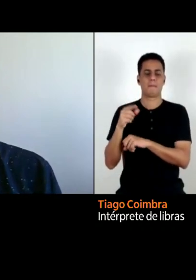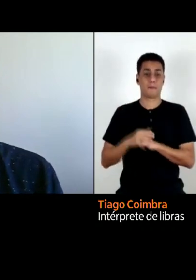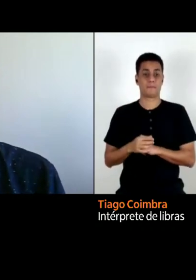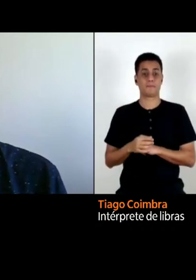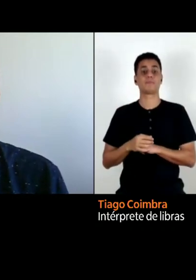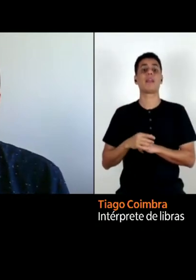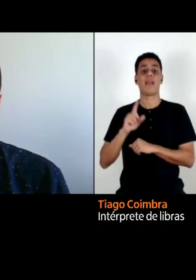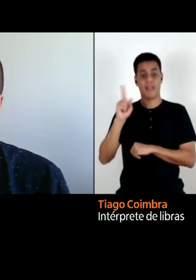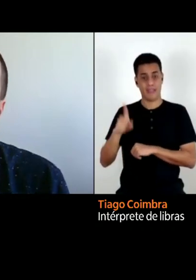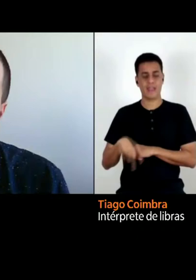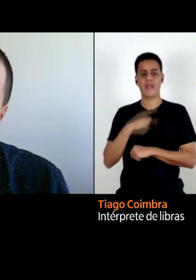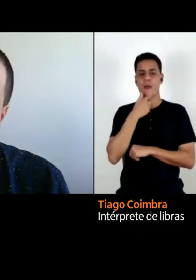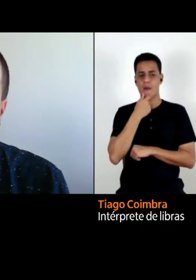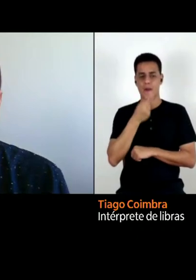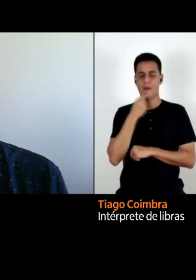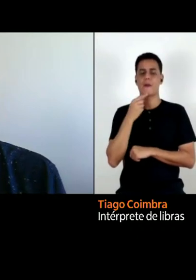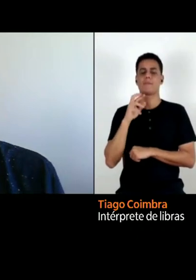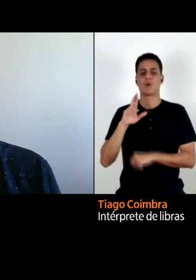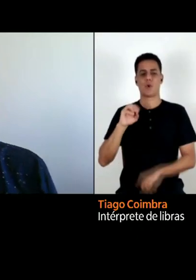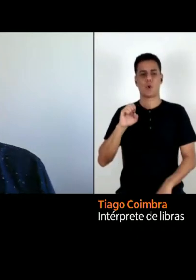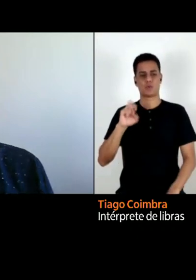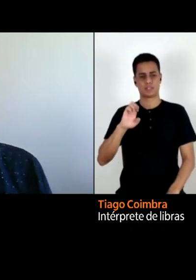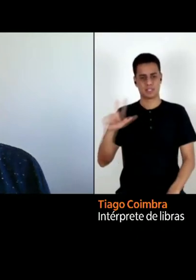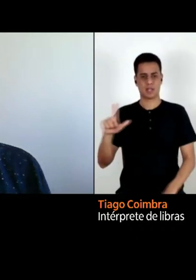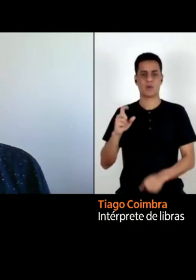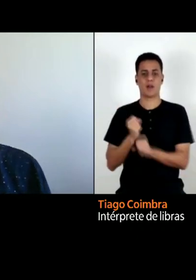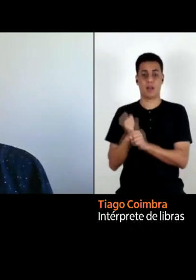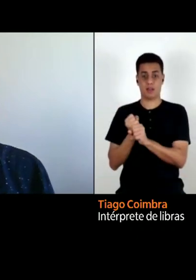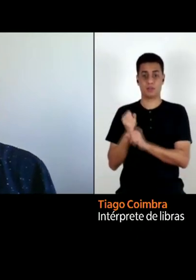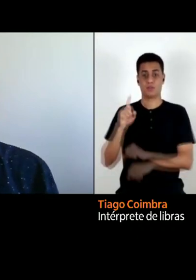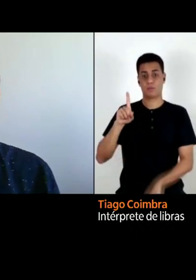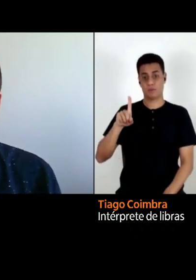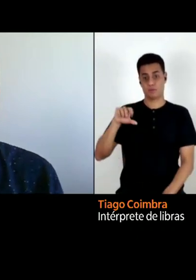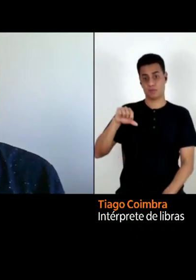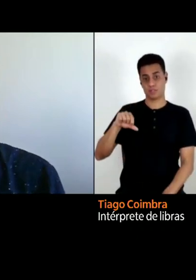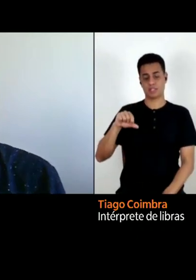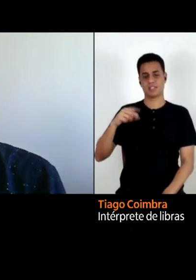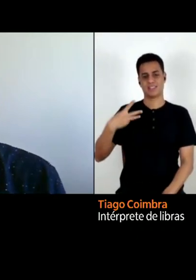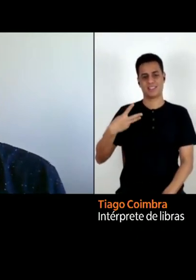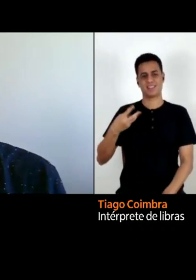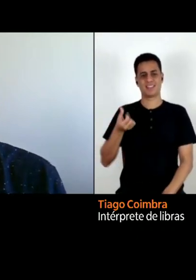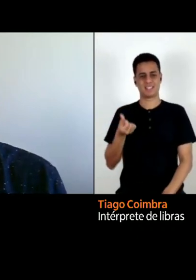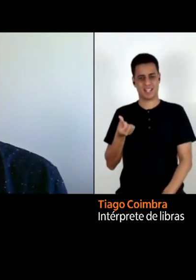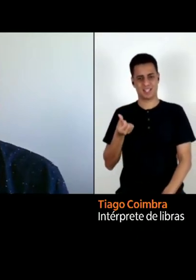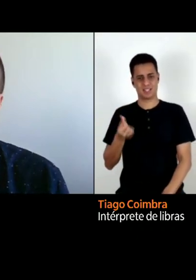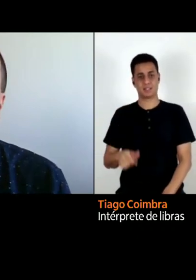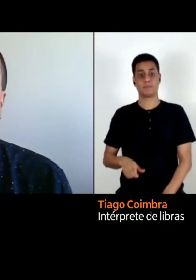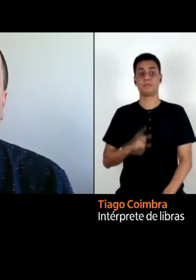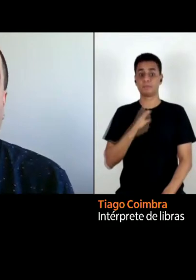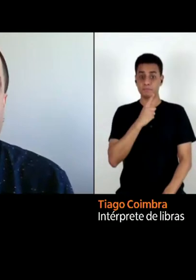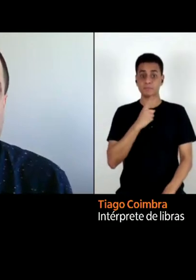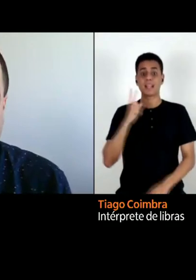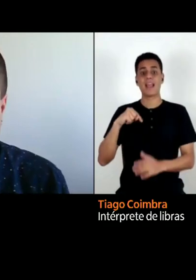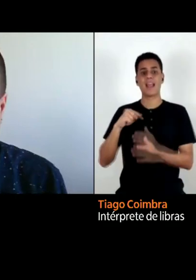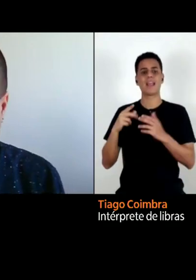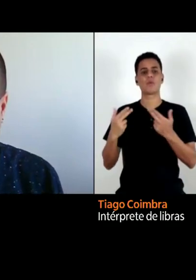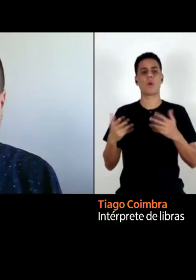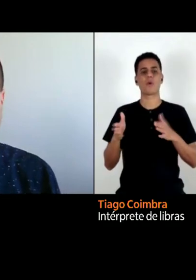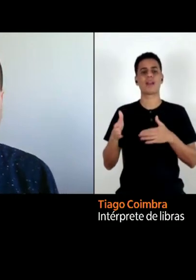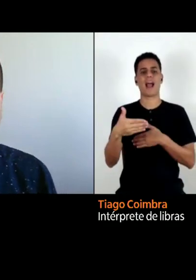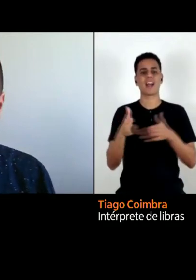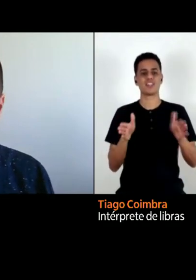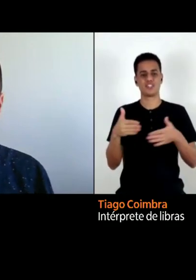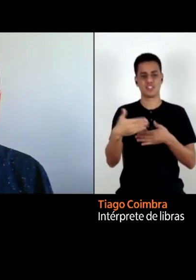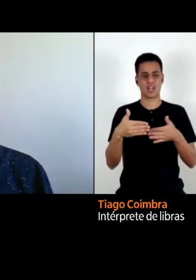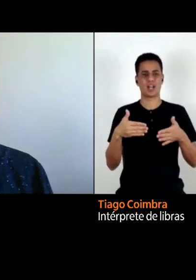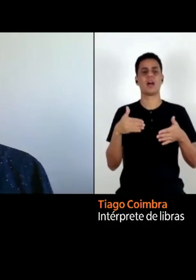de 1936. Ao lado, temos uma de suas caixas de elegia, o Hotel Eden.